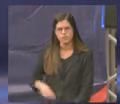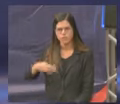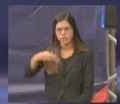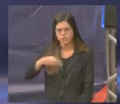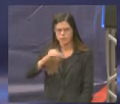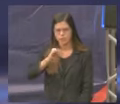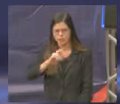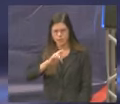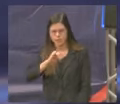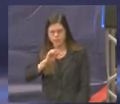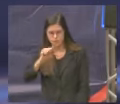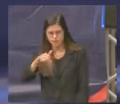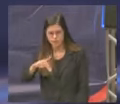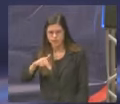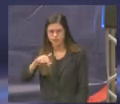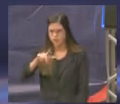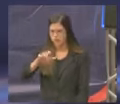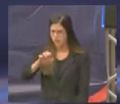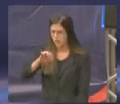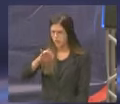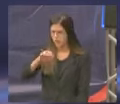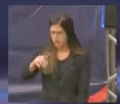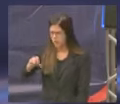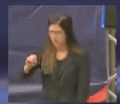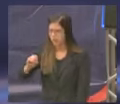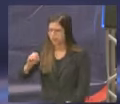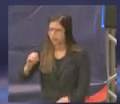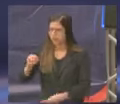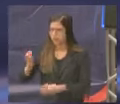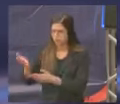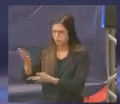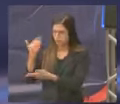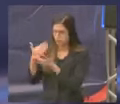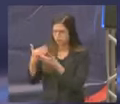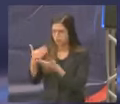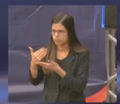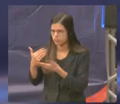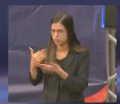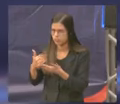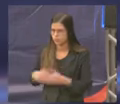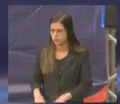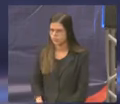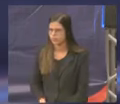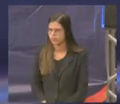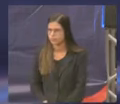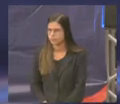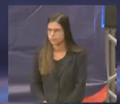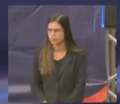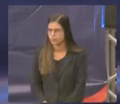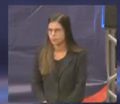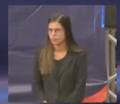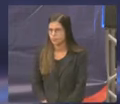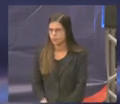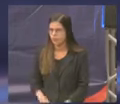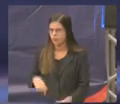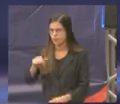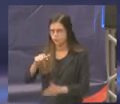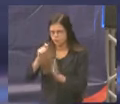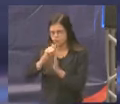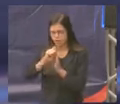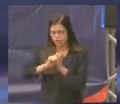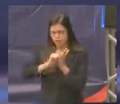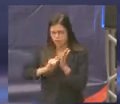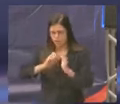a jornalista Miriam Leitão, naquele momento, como ainda é hoje, ela era colunista do Globo,